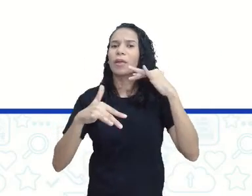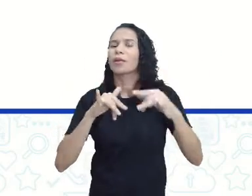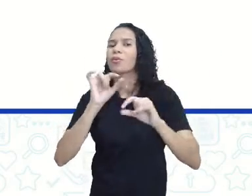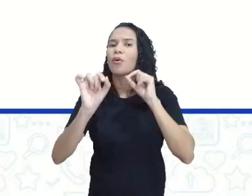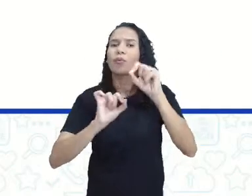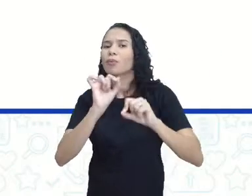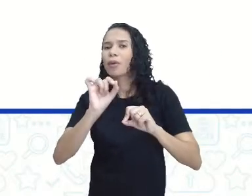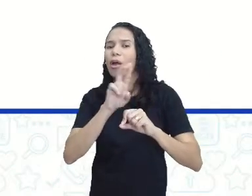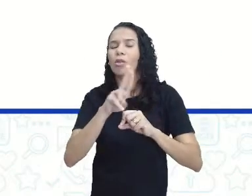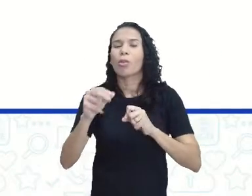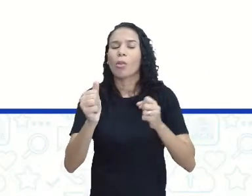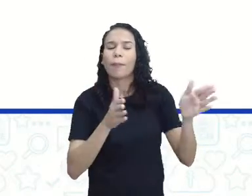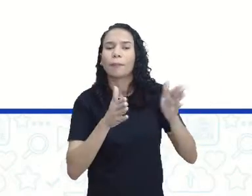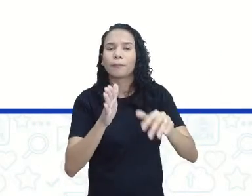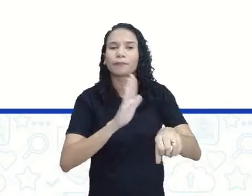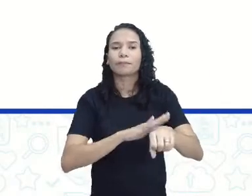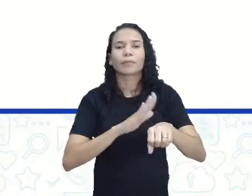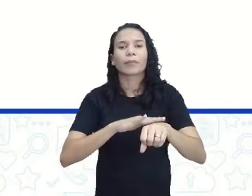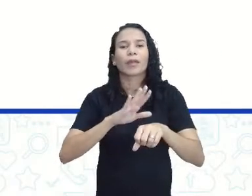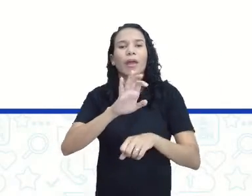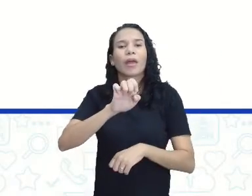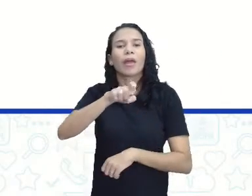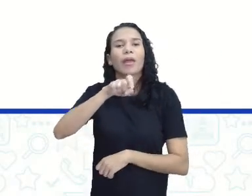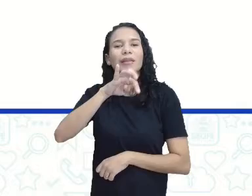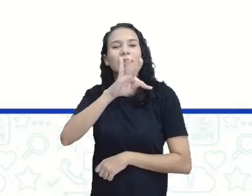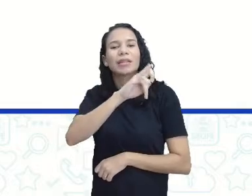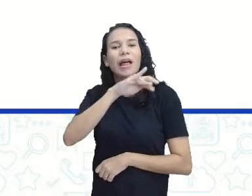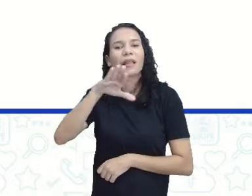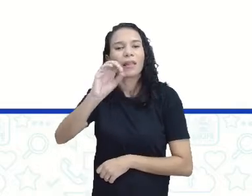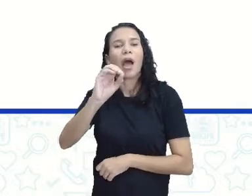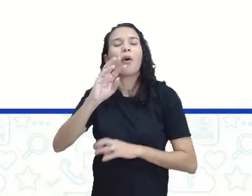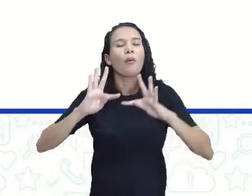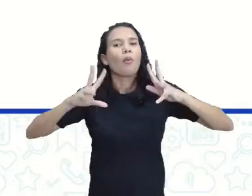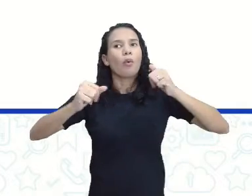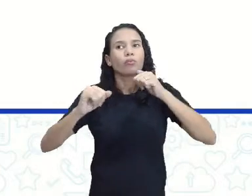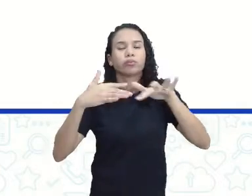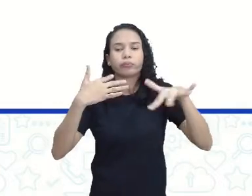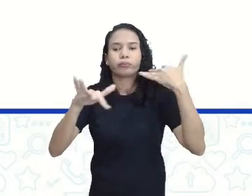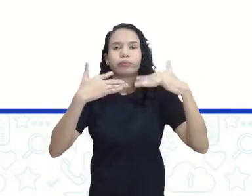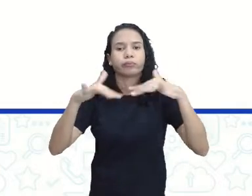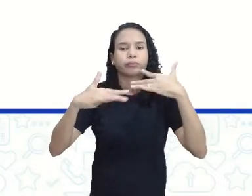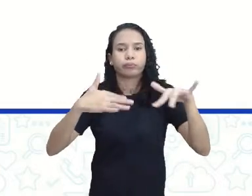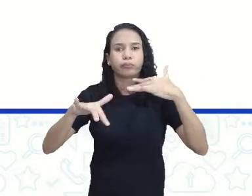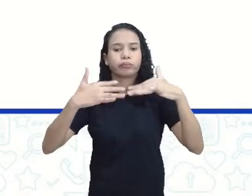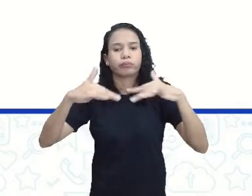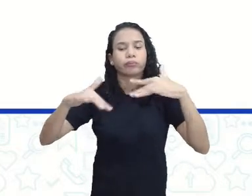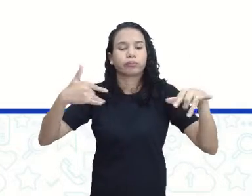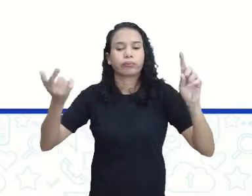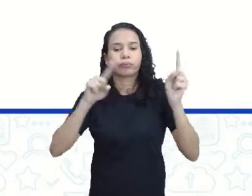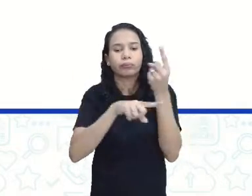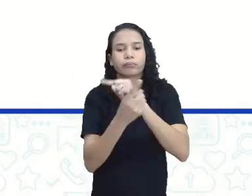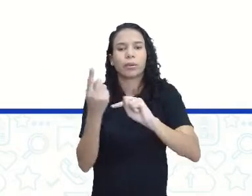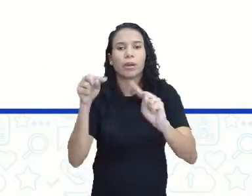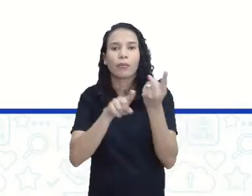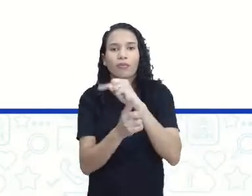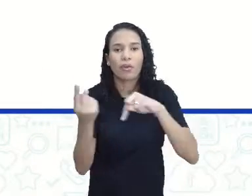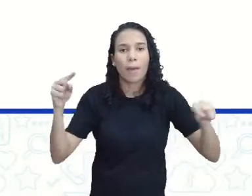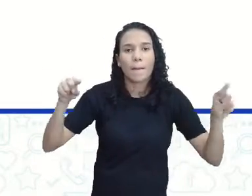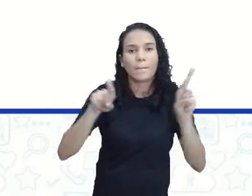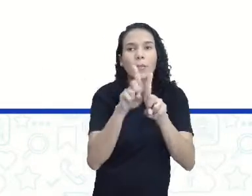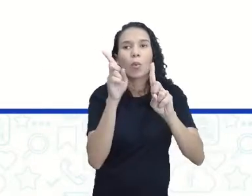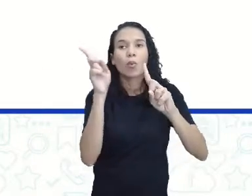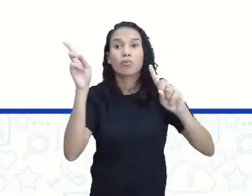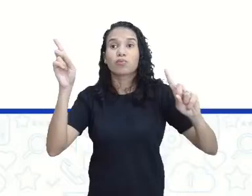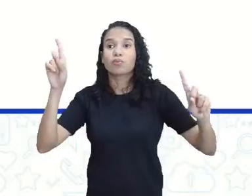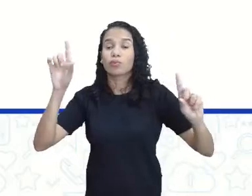de excitação, né, das moléculas. Então, esses átomos estão aí, ó, todos excitados, correndo para lá e para cá. Quando um bate no